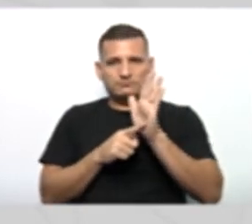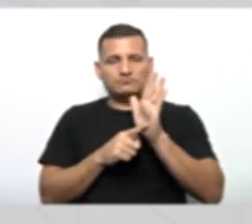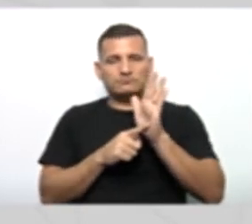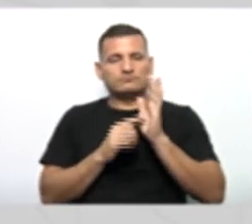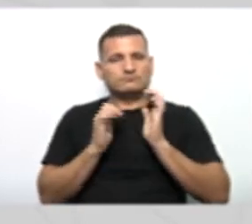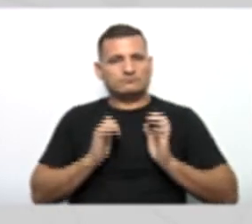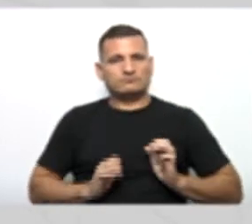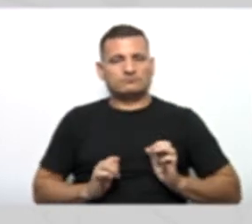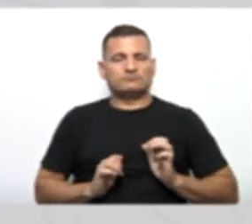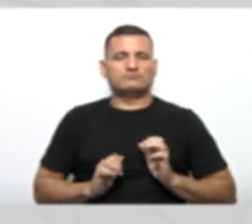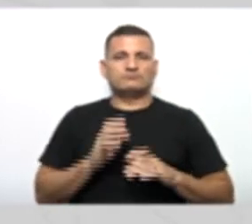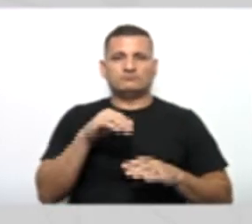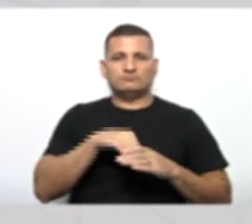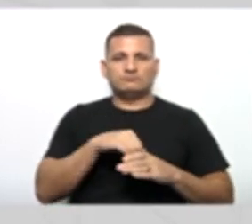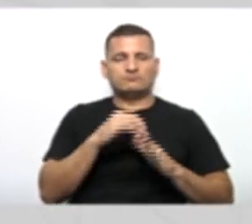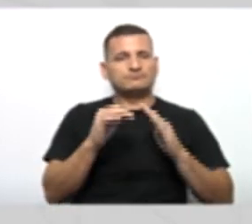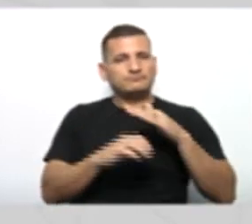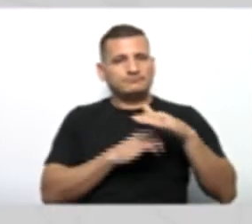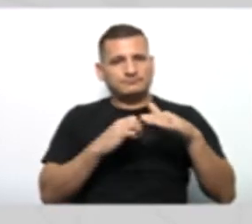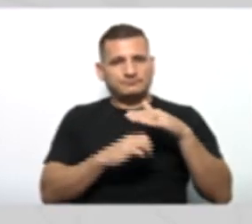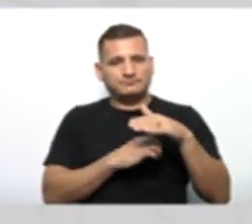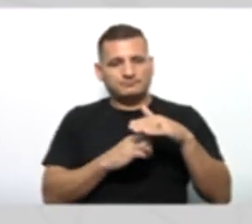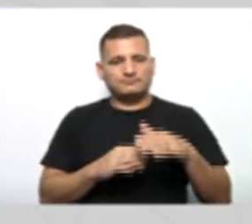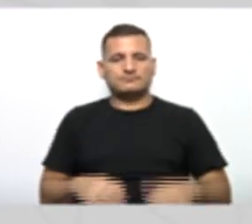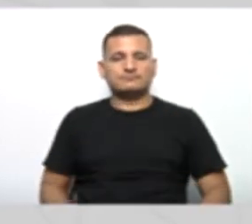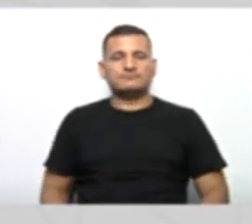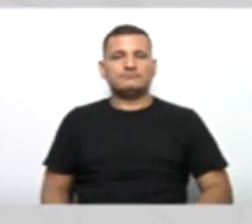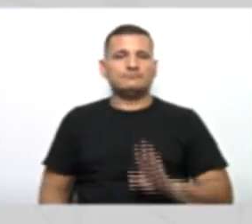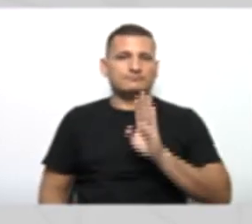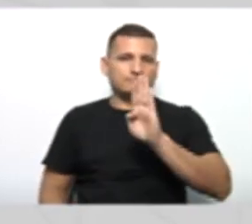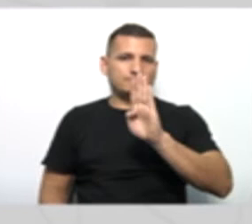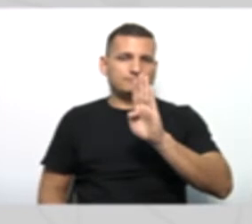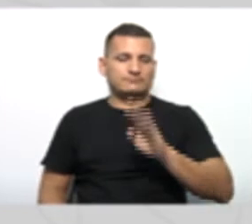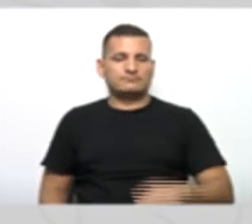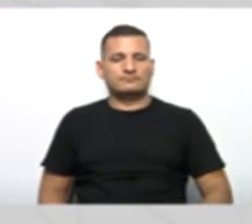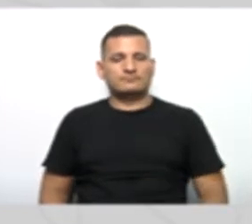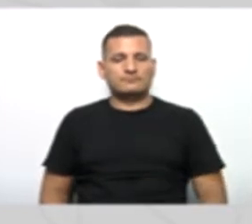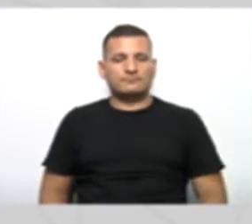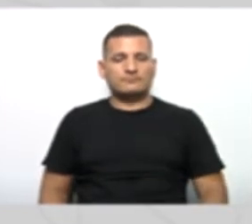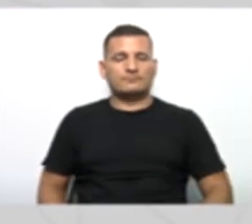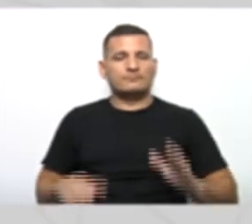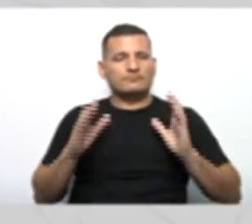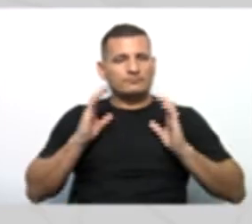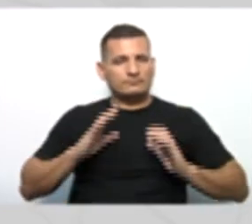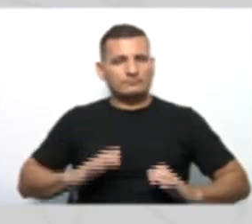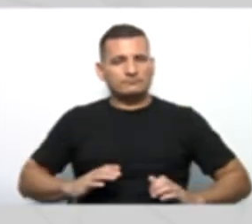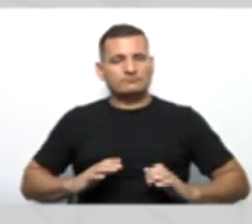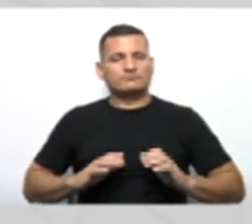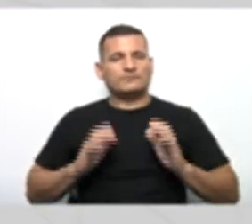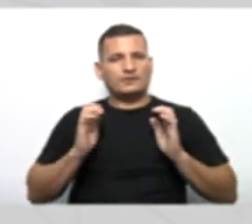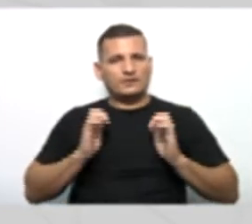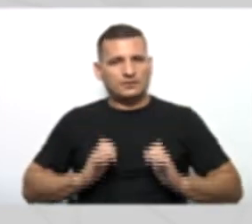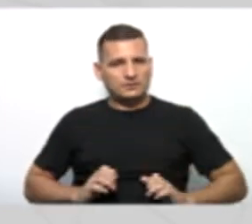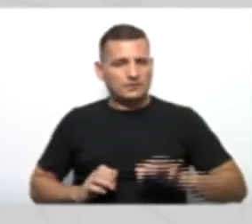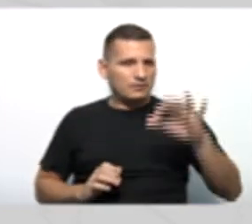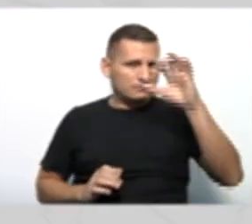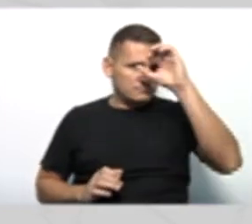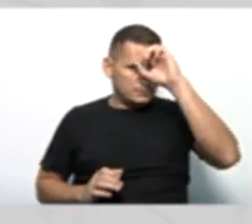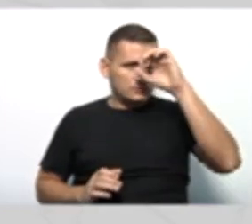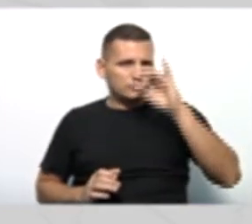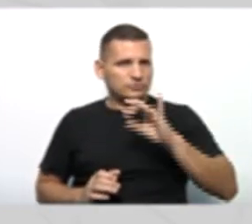pelo código de ética da empresa letra b condutas éticas são apreendidos somente no contexto familiar